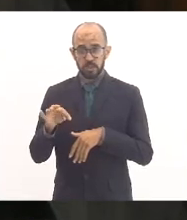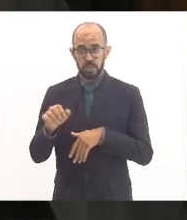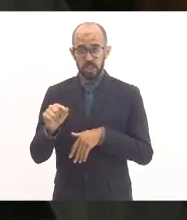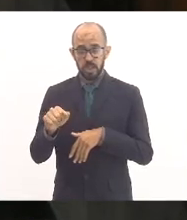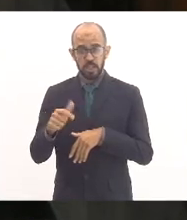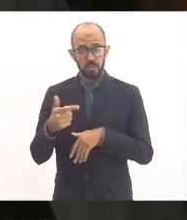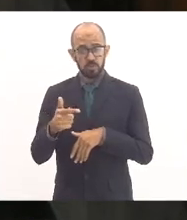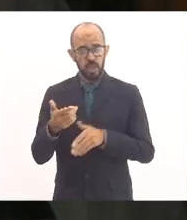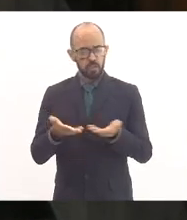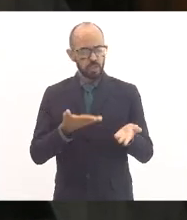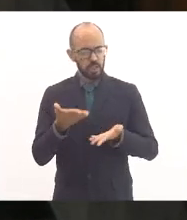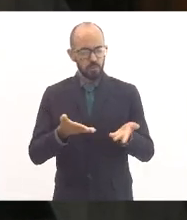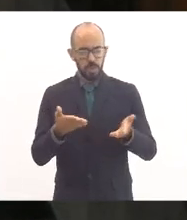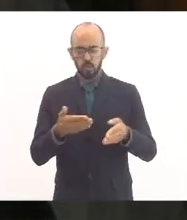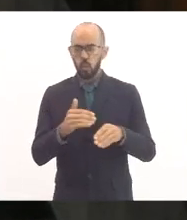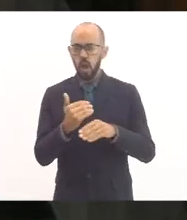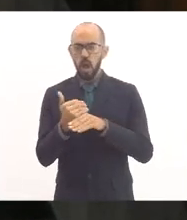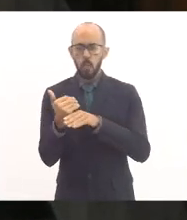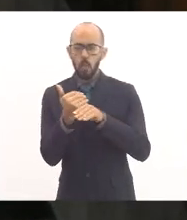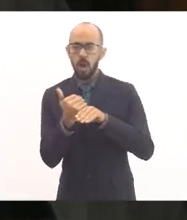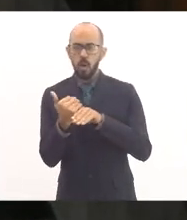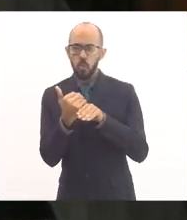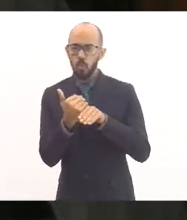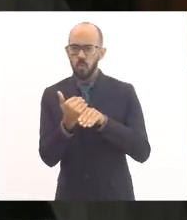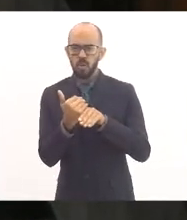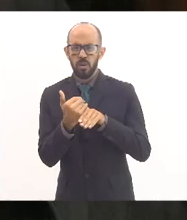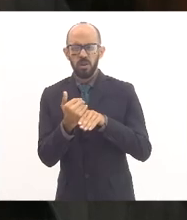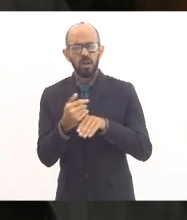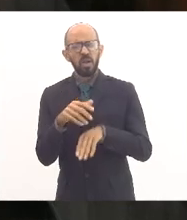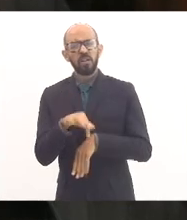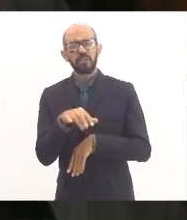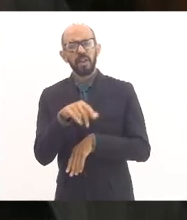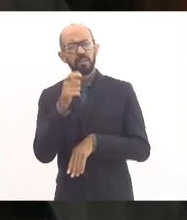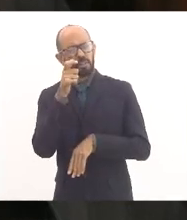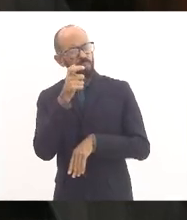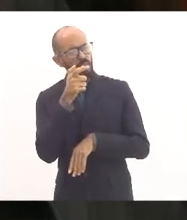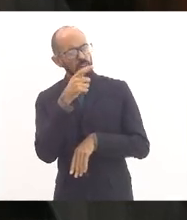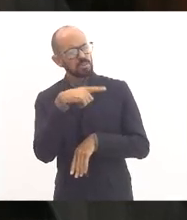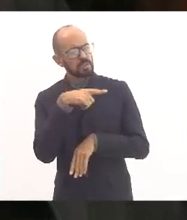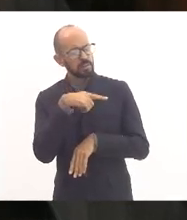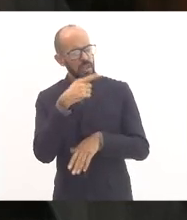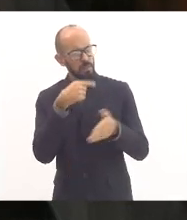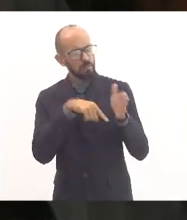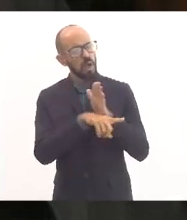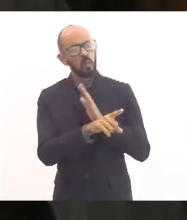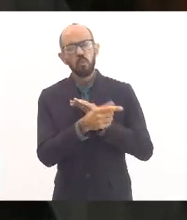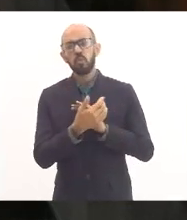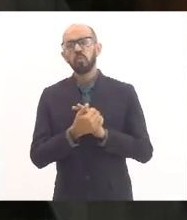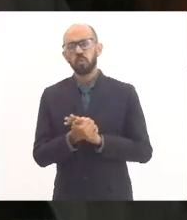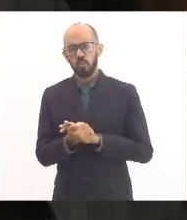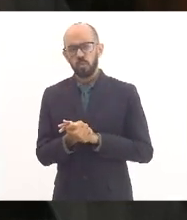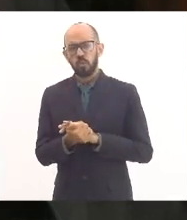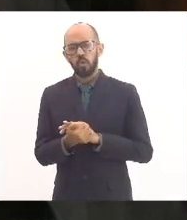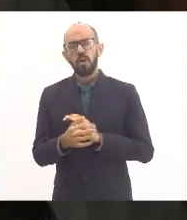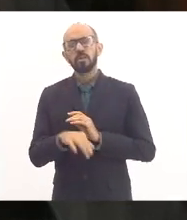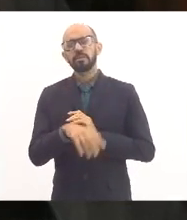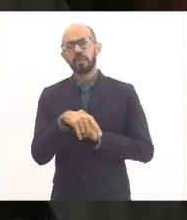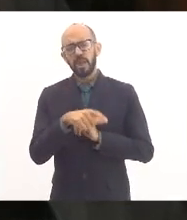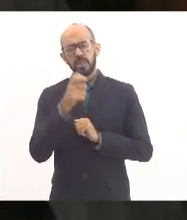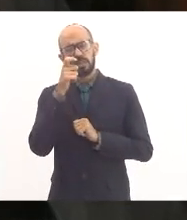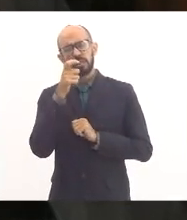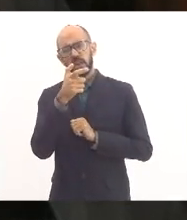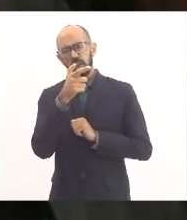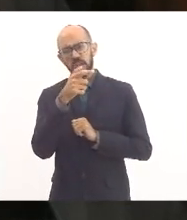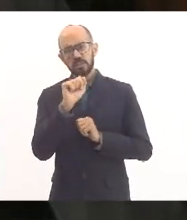a quem interessa essa participar essa parte são da polícia judiciária a quem interessa que a